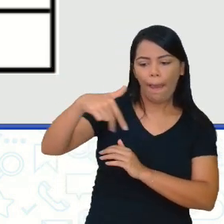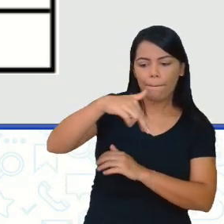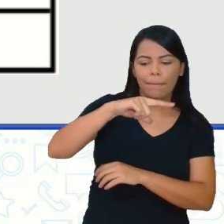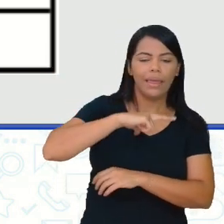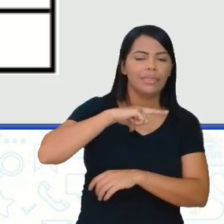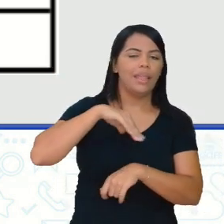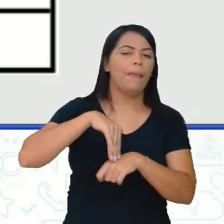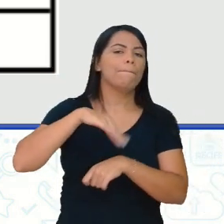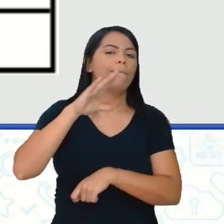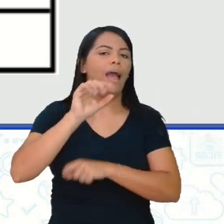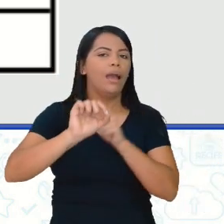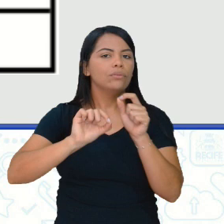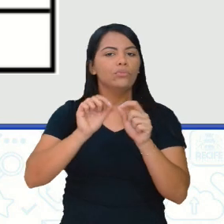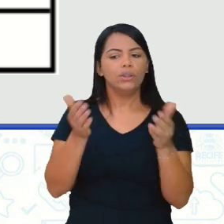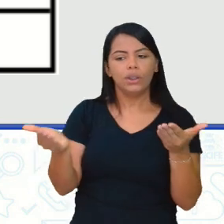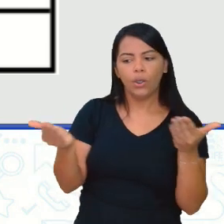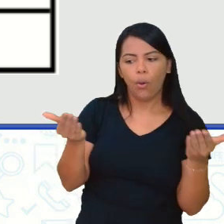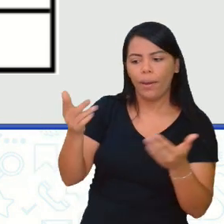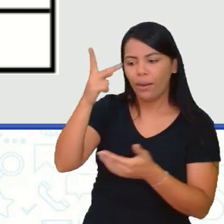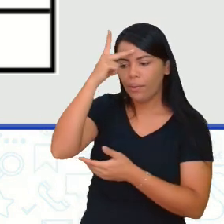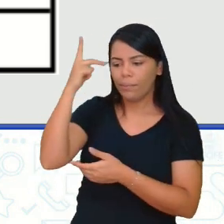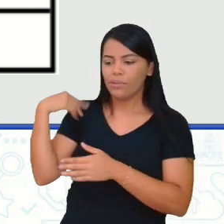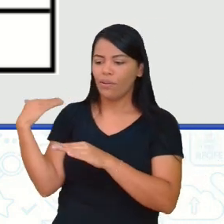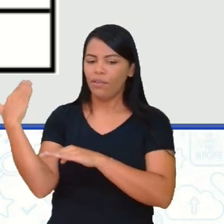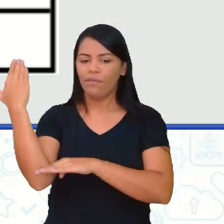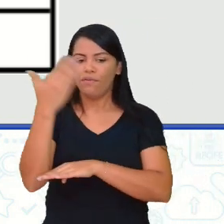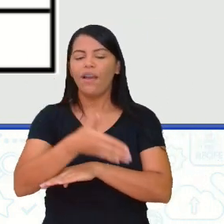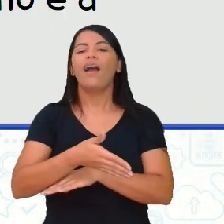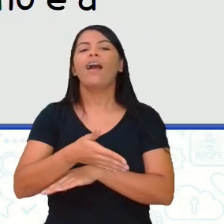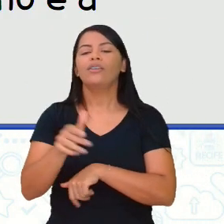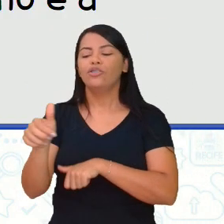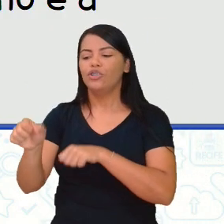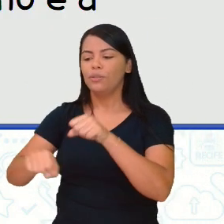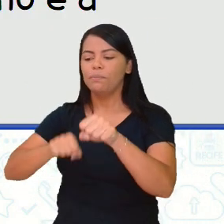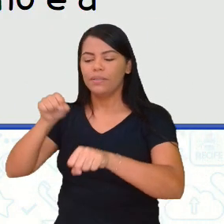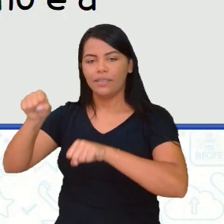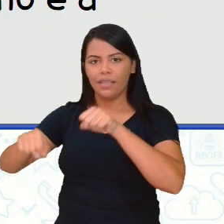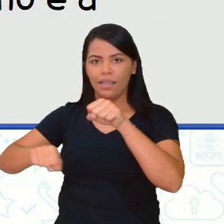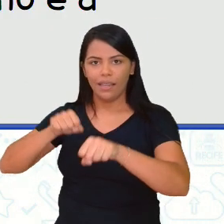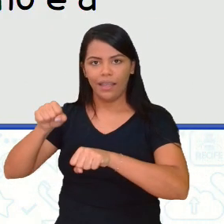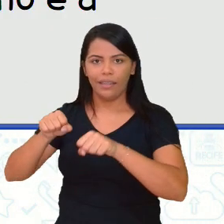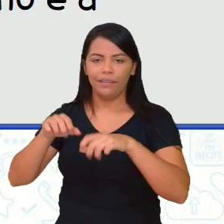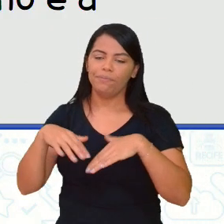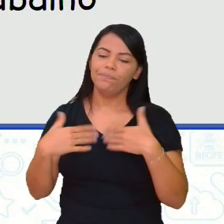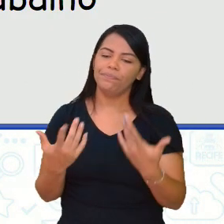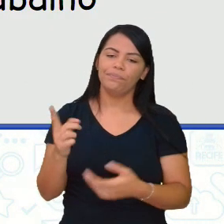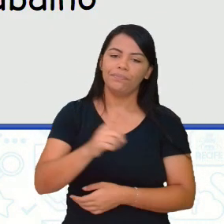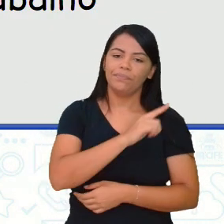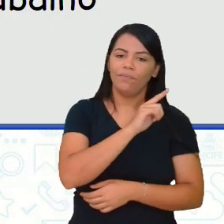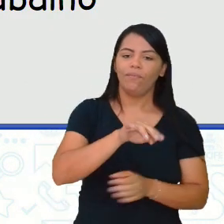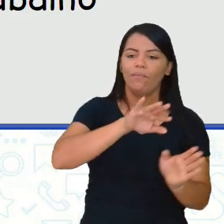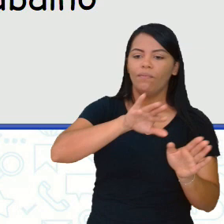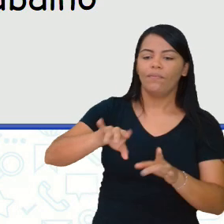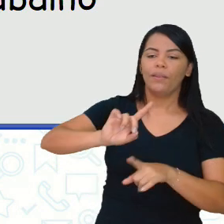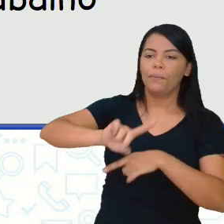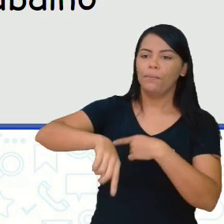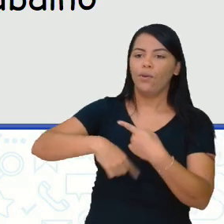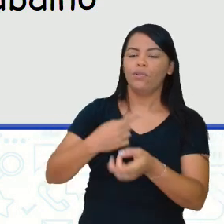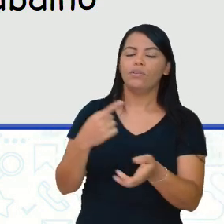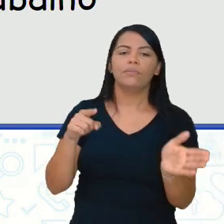Então, não pode ser a bicicleta o mais utilizado. Próxima questão.